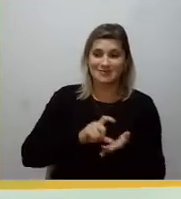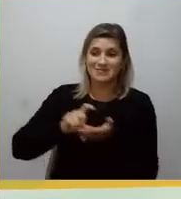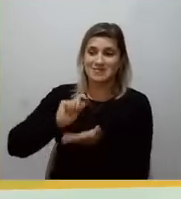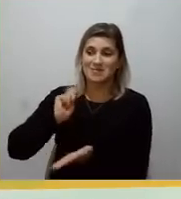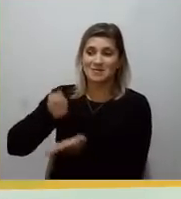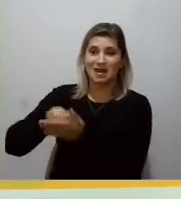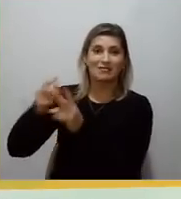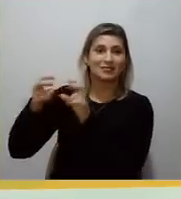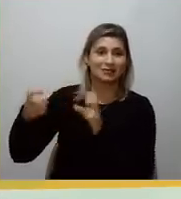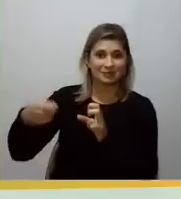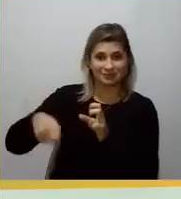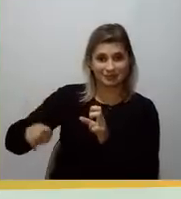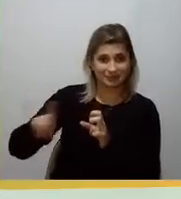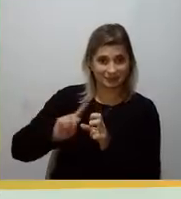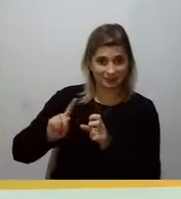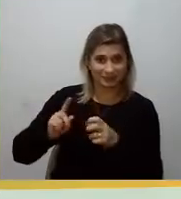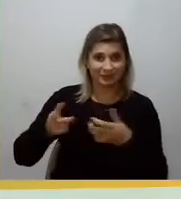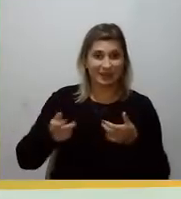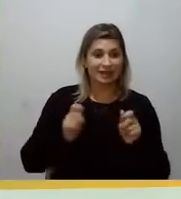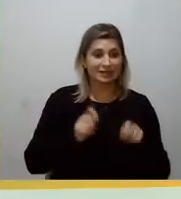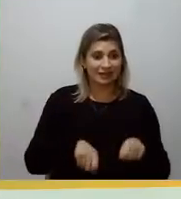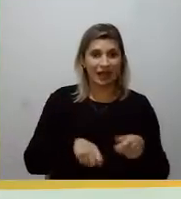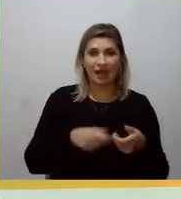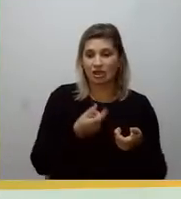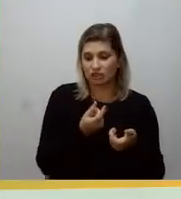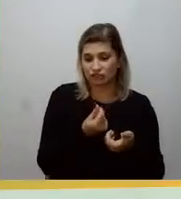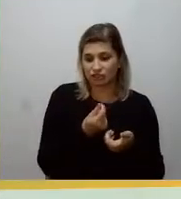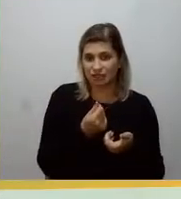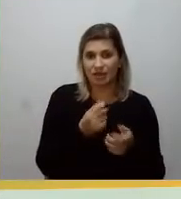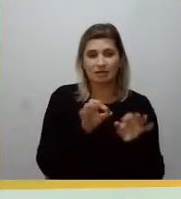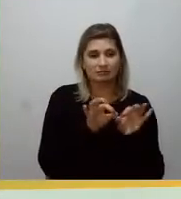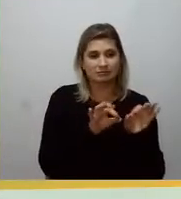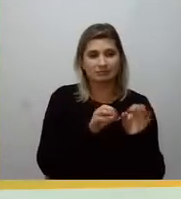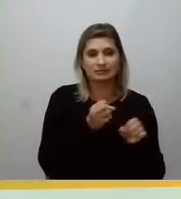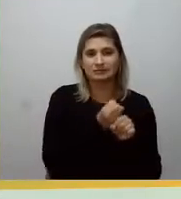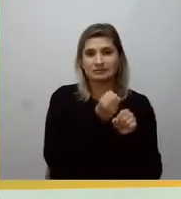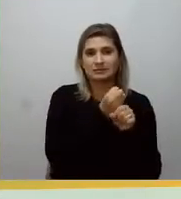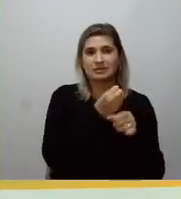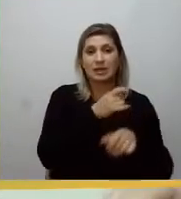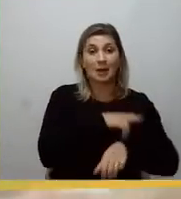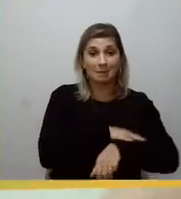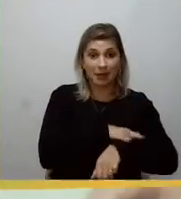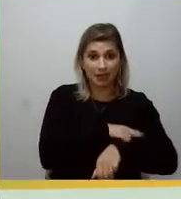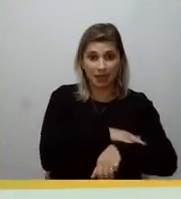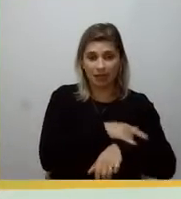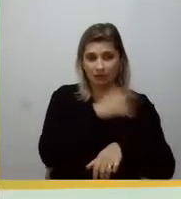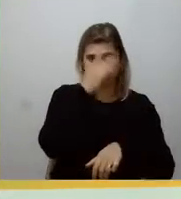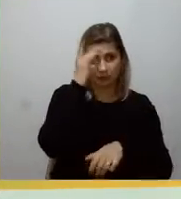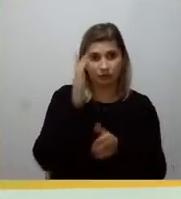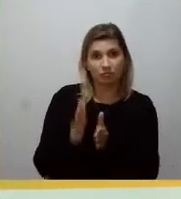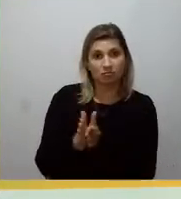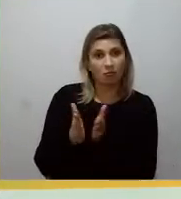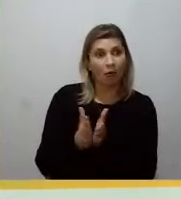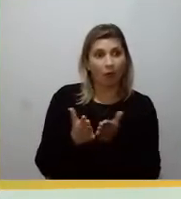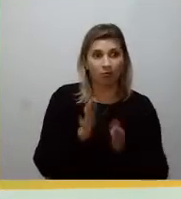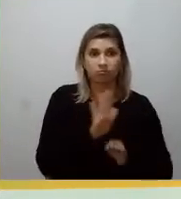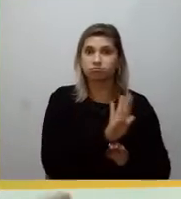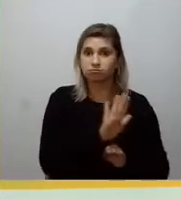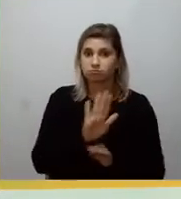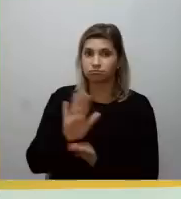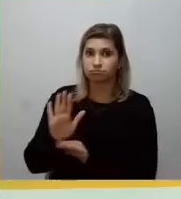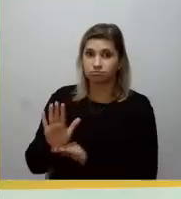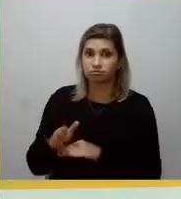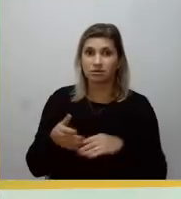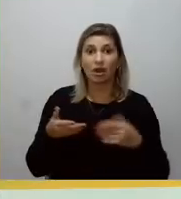Sobrou dinheiro para fazer um programa de banheiros, né? Foram feitos milhares de banheiros para as pessoas pobres. Hoje, inclusive, a rede